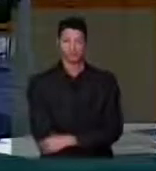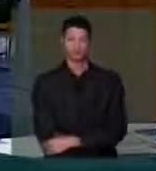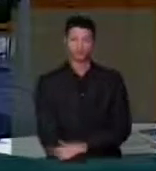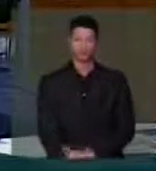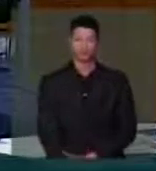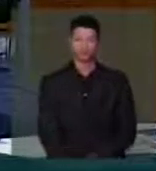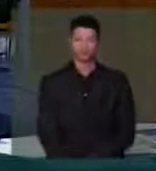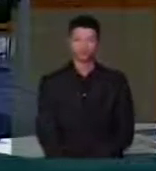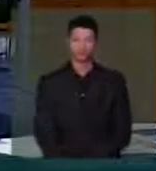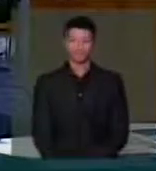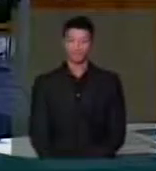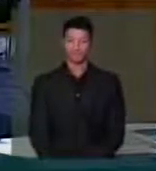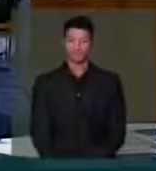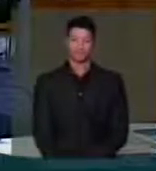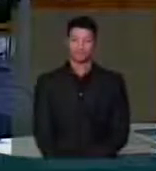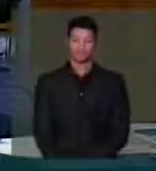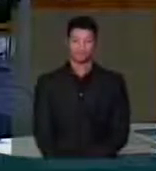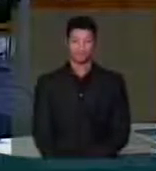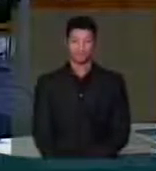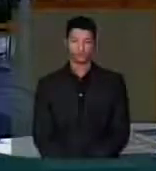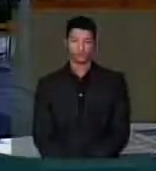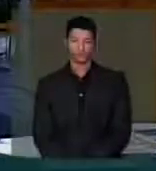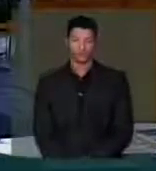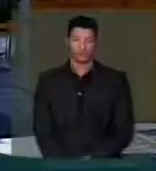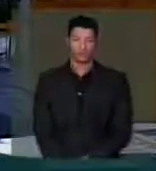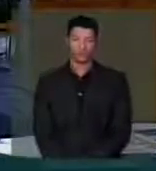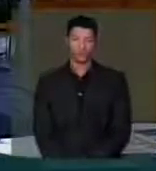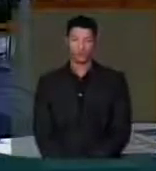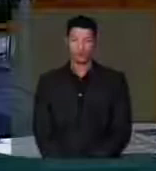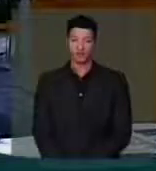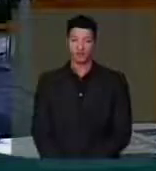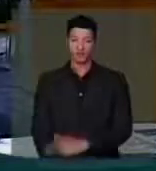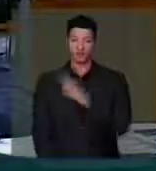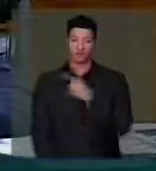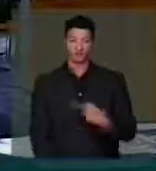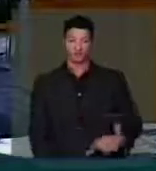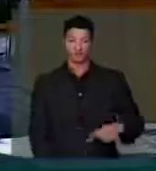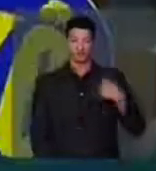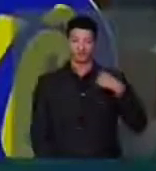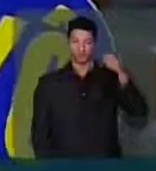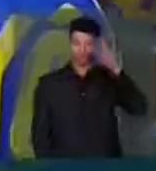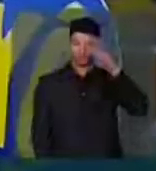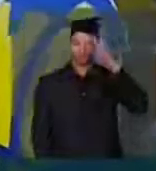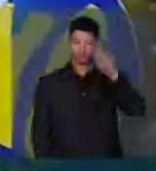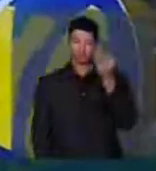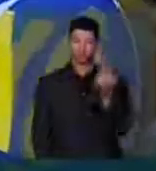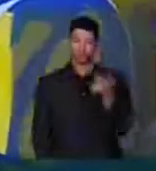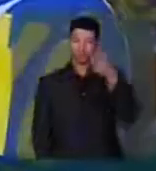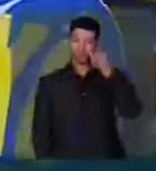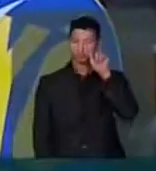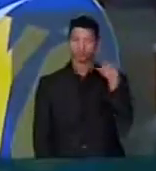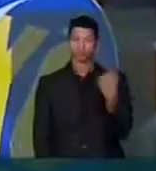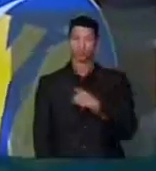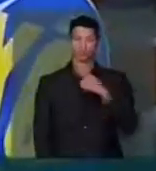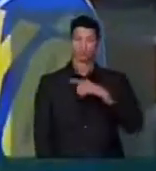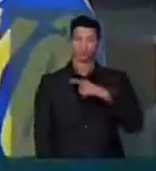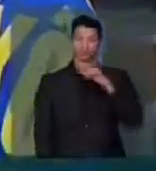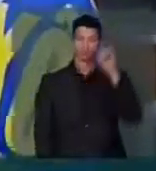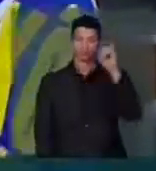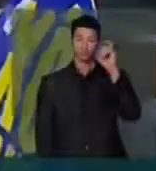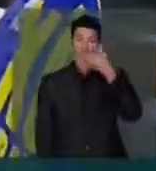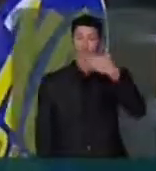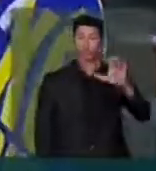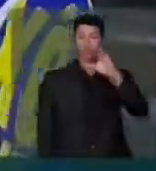depois o orador seguinte. Senhor presidente, eu me lembro como se fosse ontem, a gente tinha essa placa aqui do show